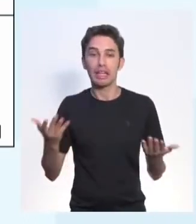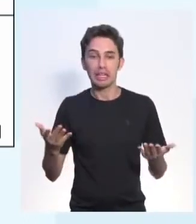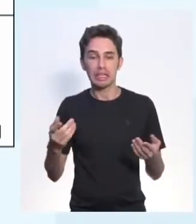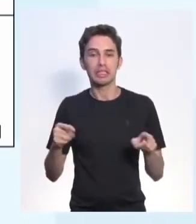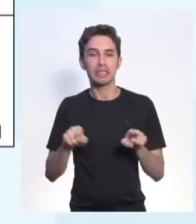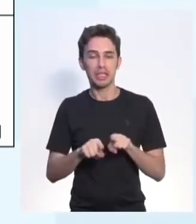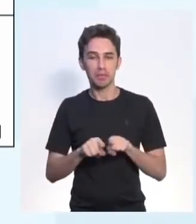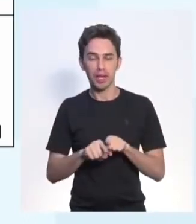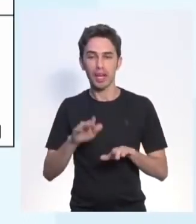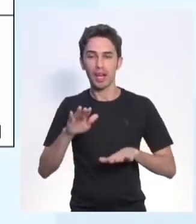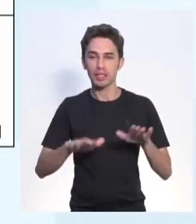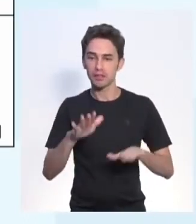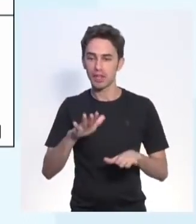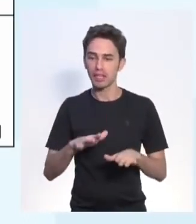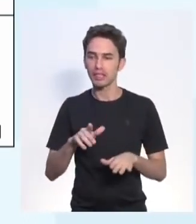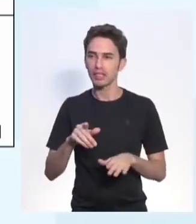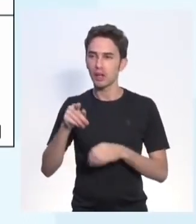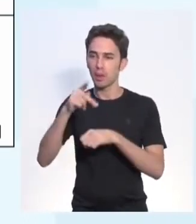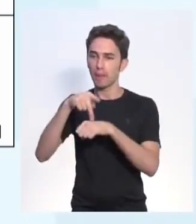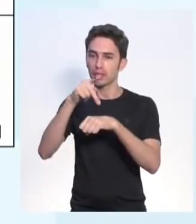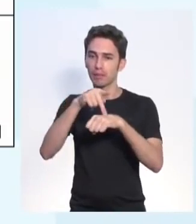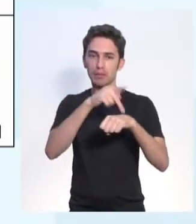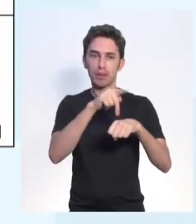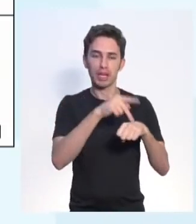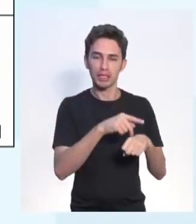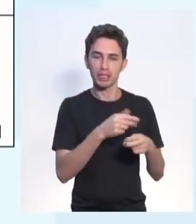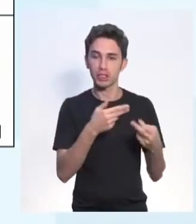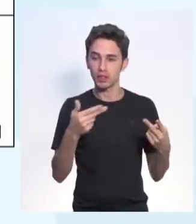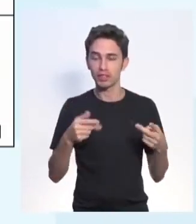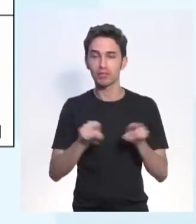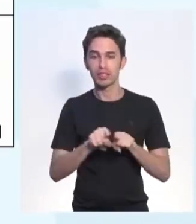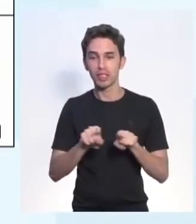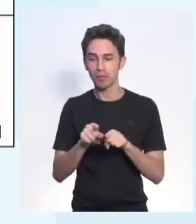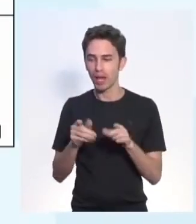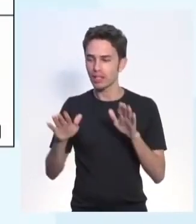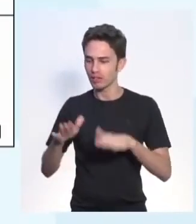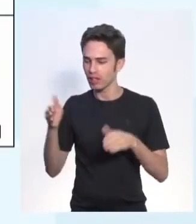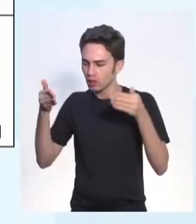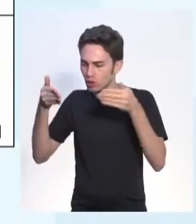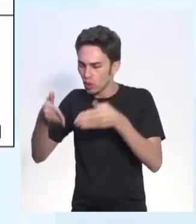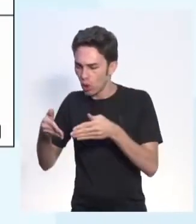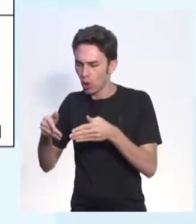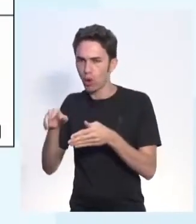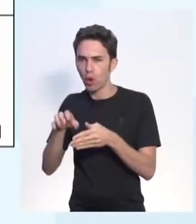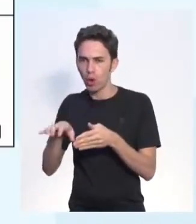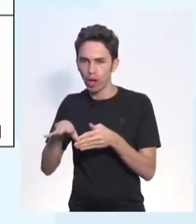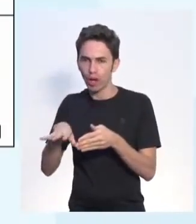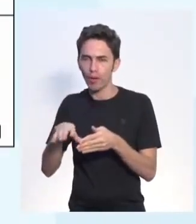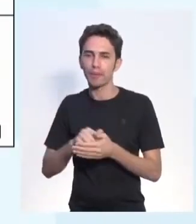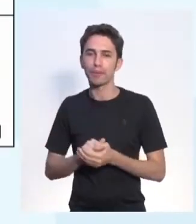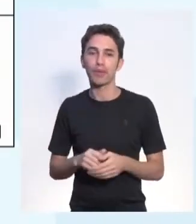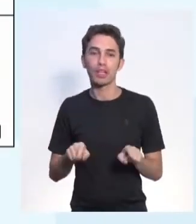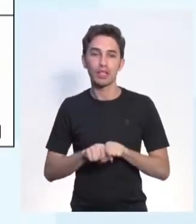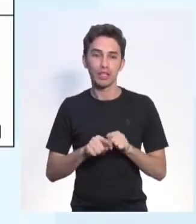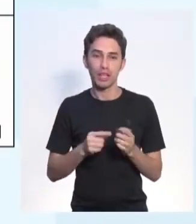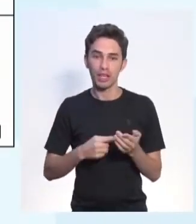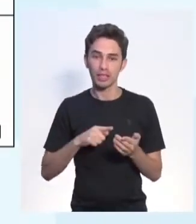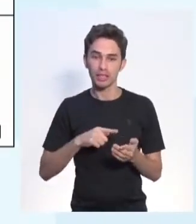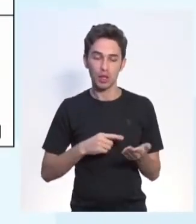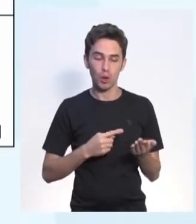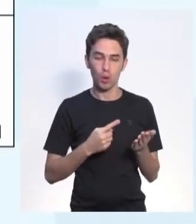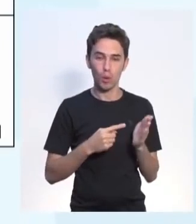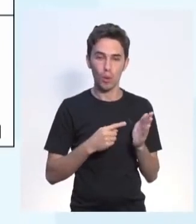guerras locais, ok? Então, nós teremos aí o plano de auxílio econômico, o plano Marshall, é um plano